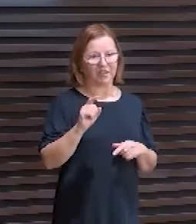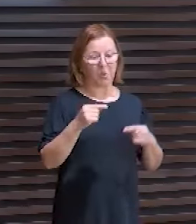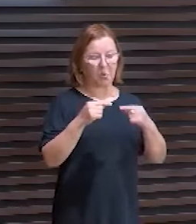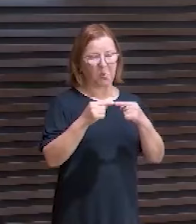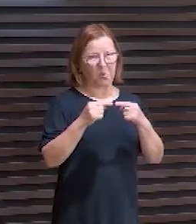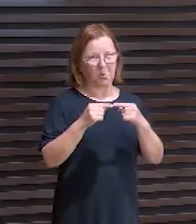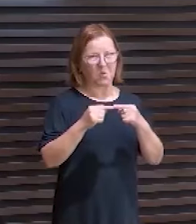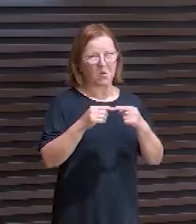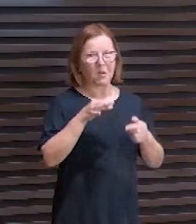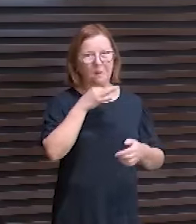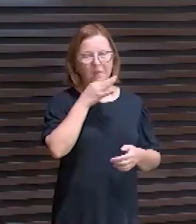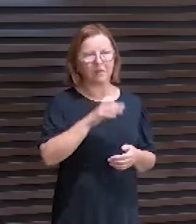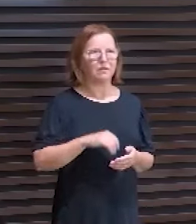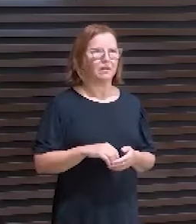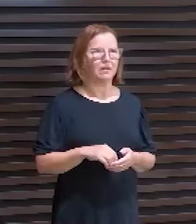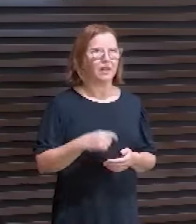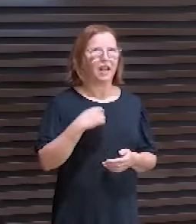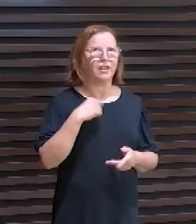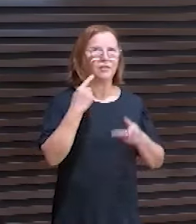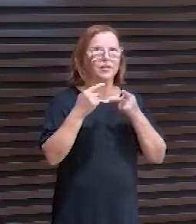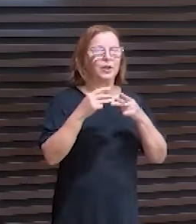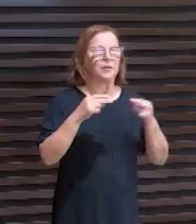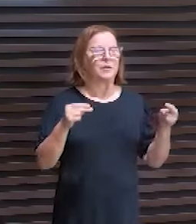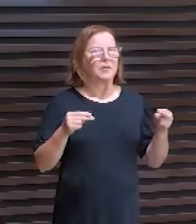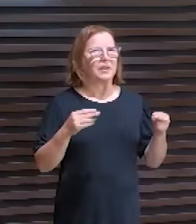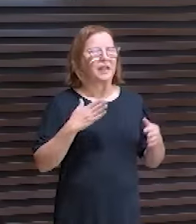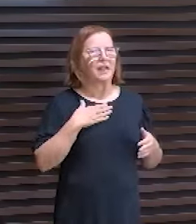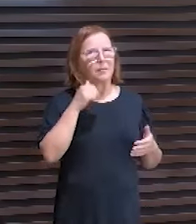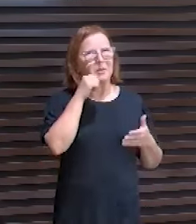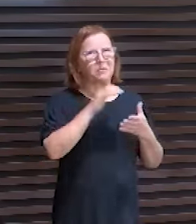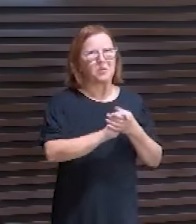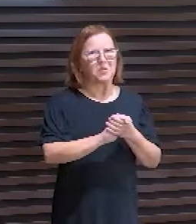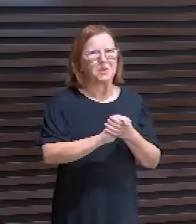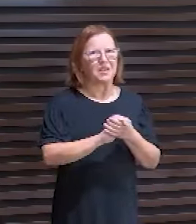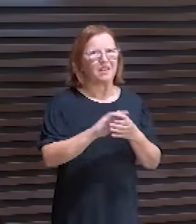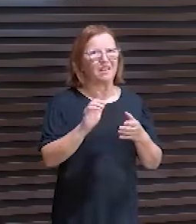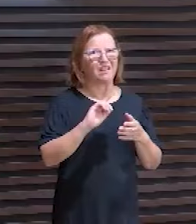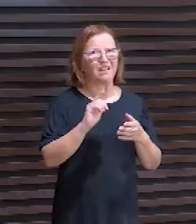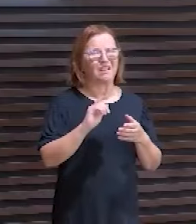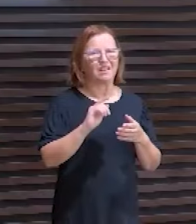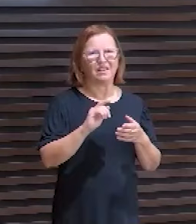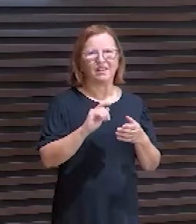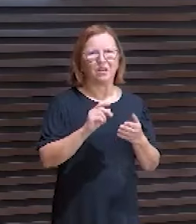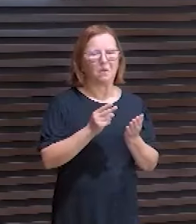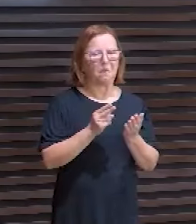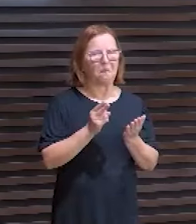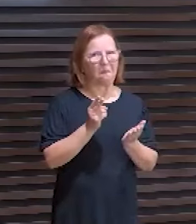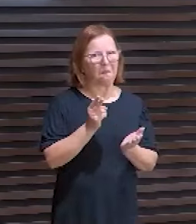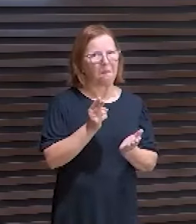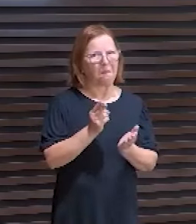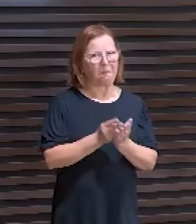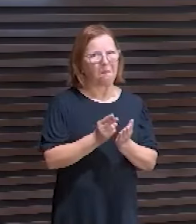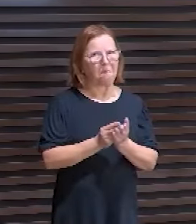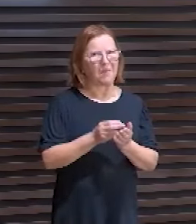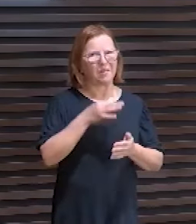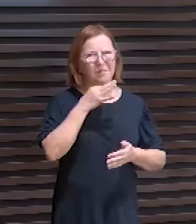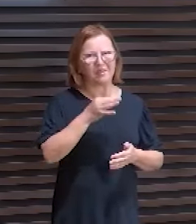uma coisa minha esposa não concordou eu manipulo com o meu mau